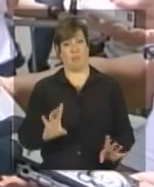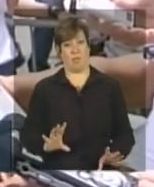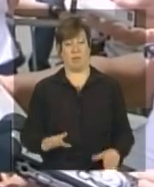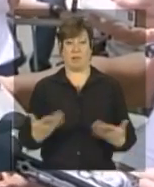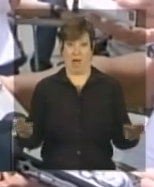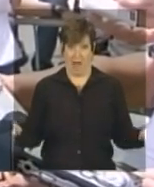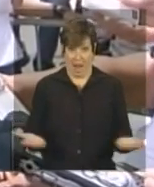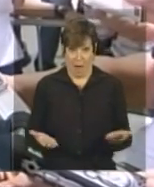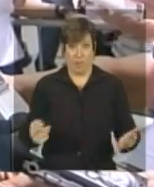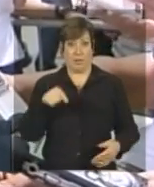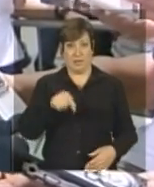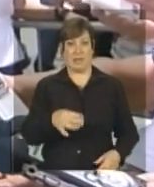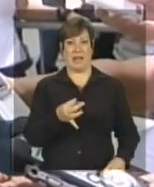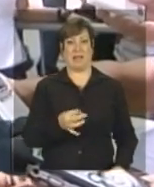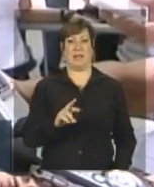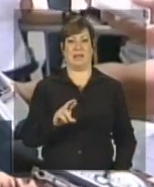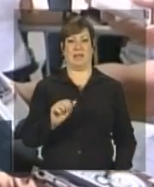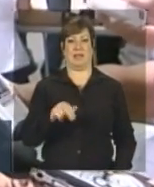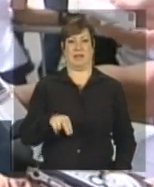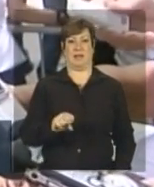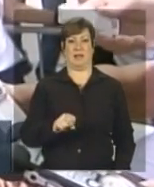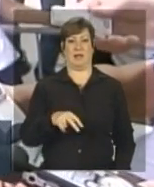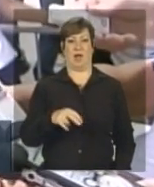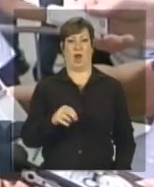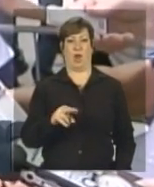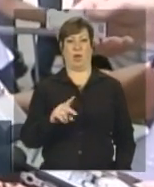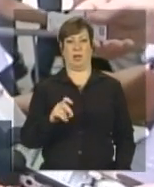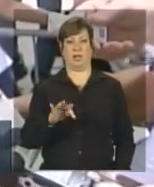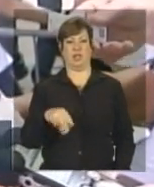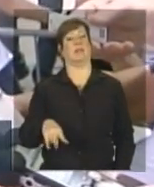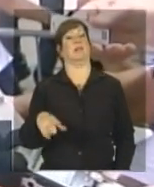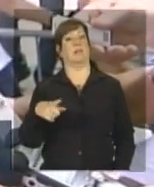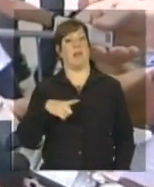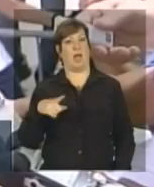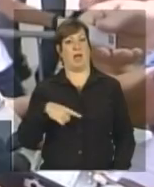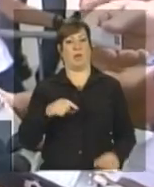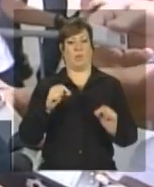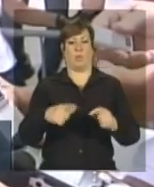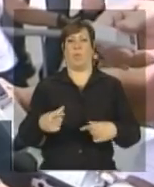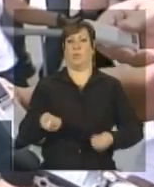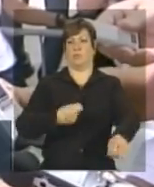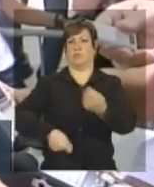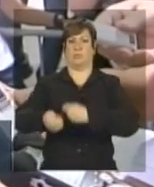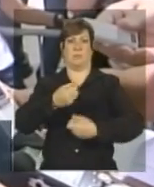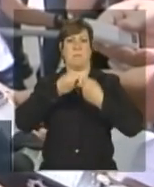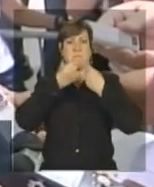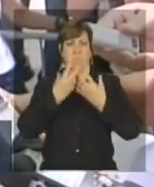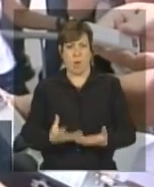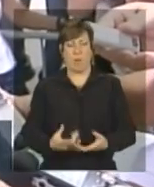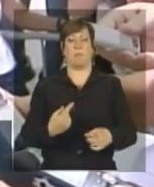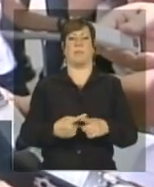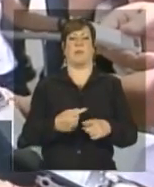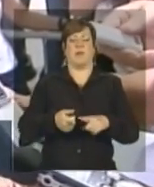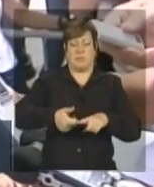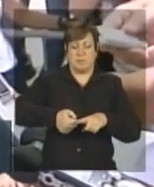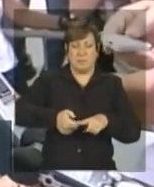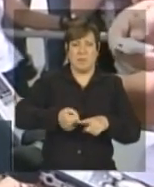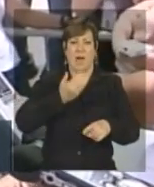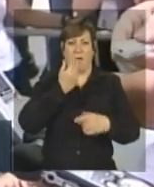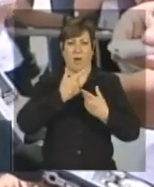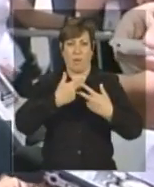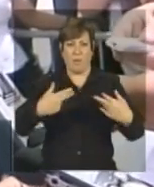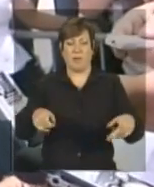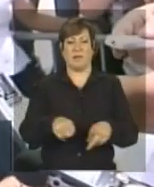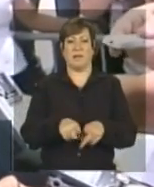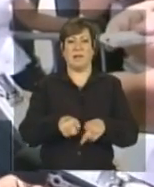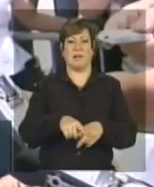com a Transnordestina, você tem um eixo aqui de desenvolvimento muito grande. Por quê? Tanto para transporte de grãos, quanto para transporte